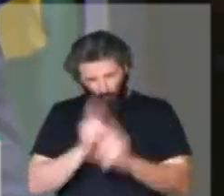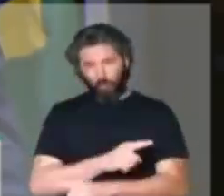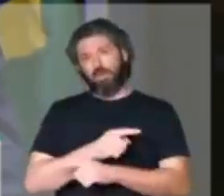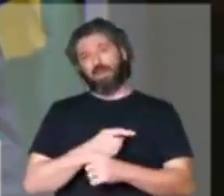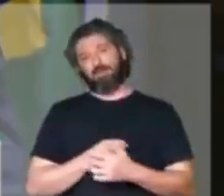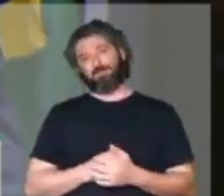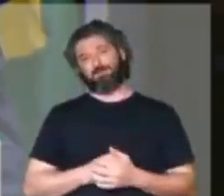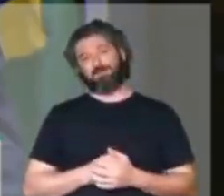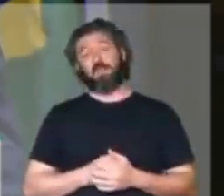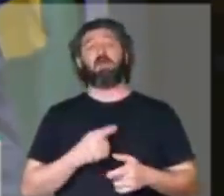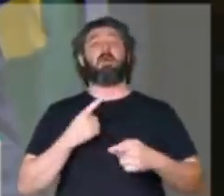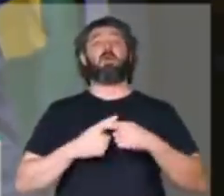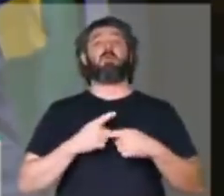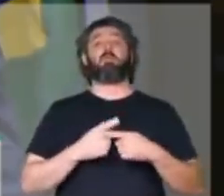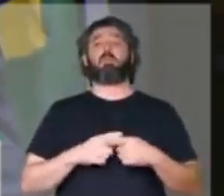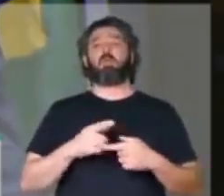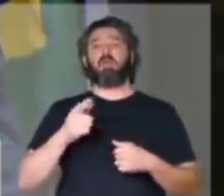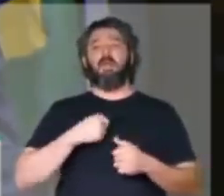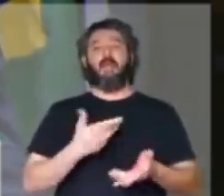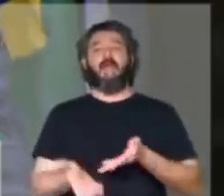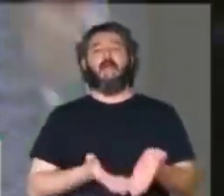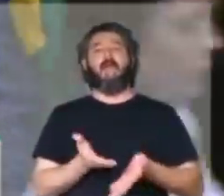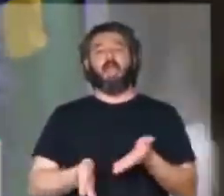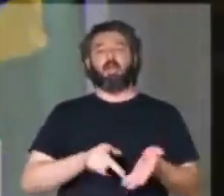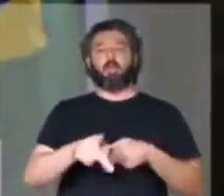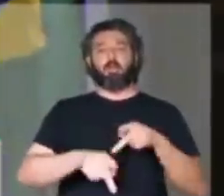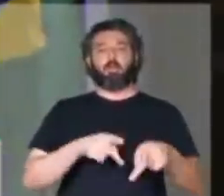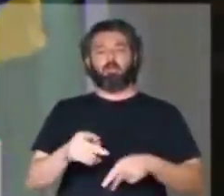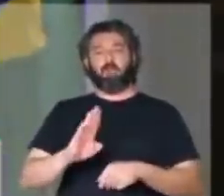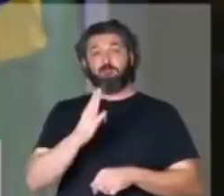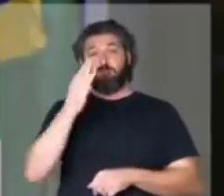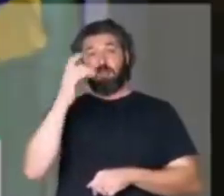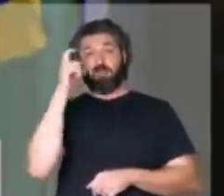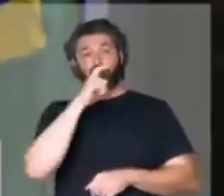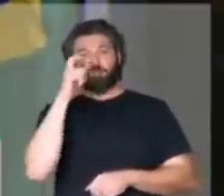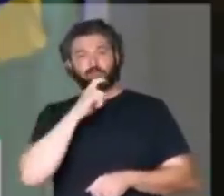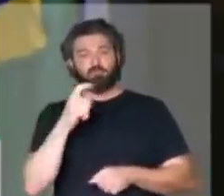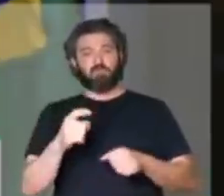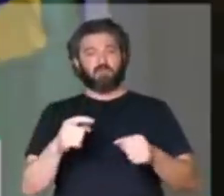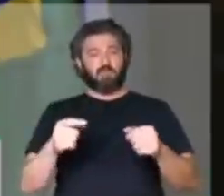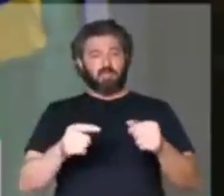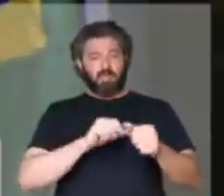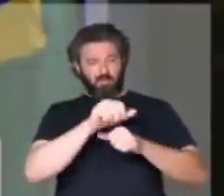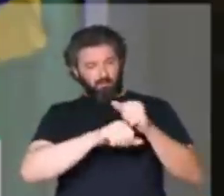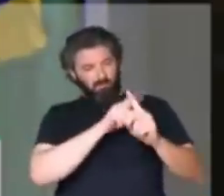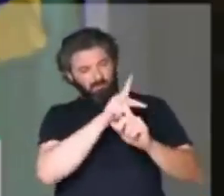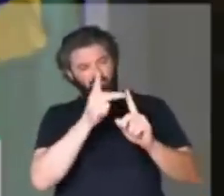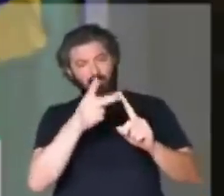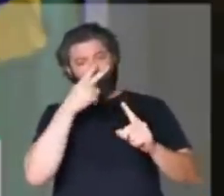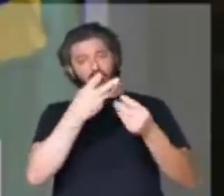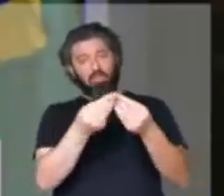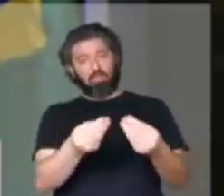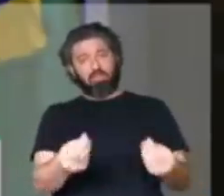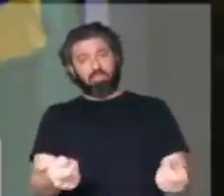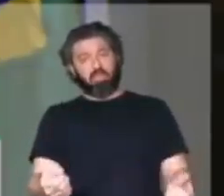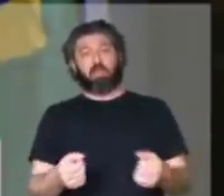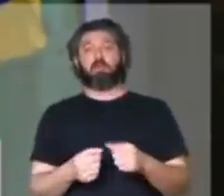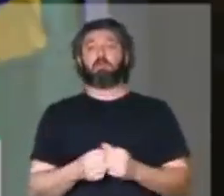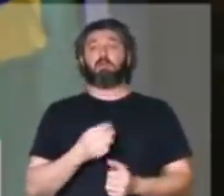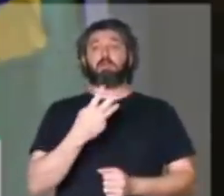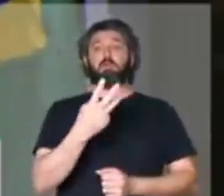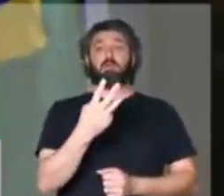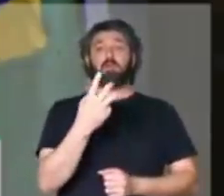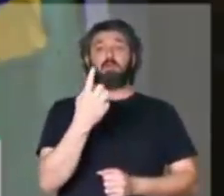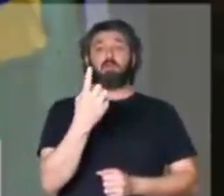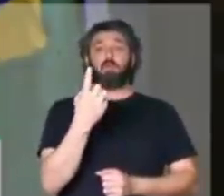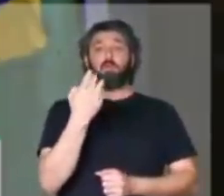contrário. Populismo, demagogia e desidratação da reforma previdenciária em 31